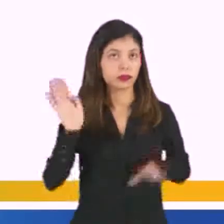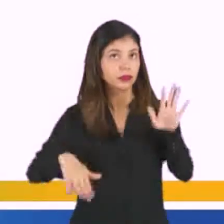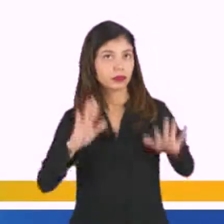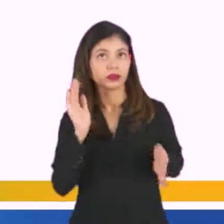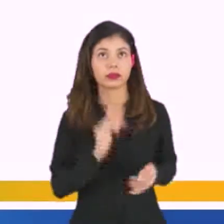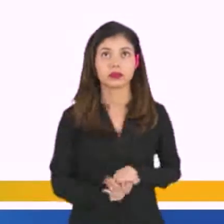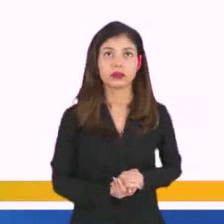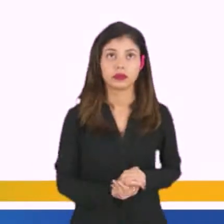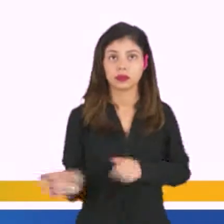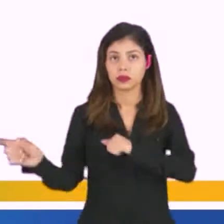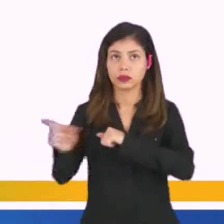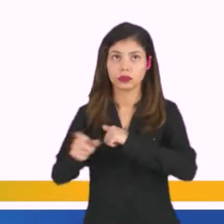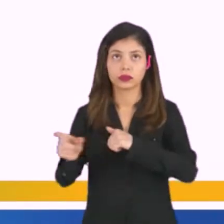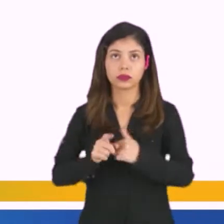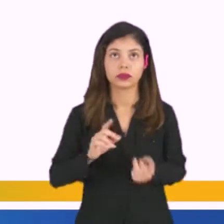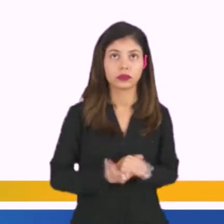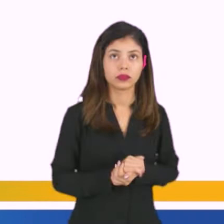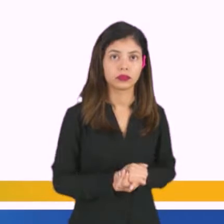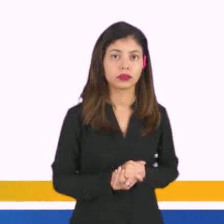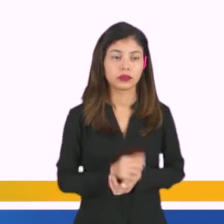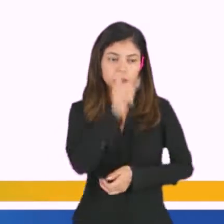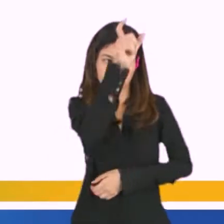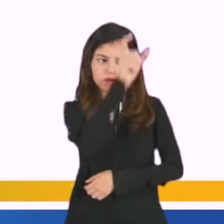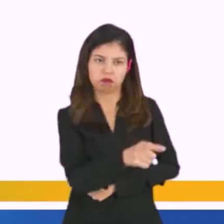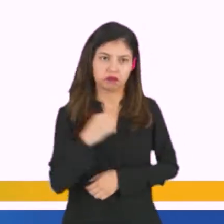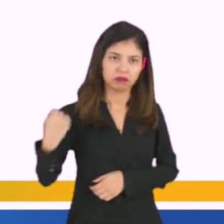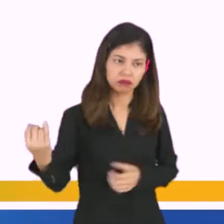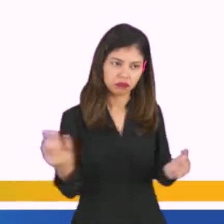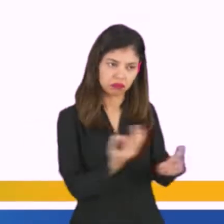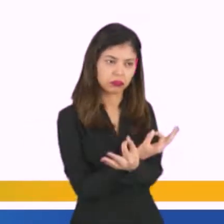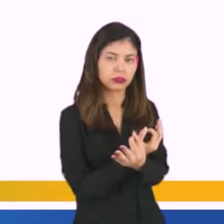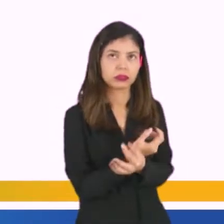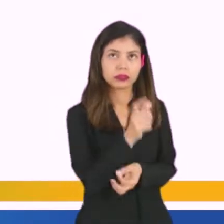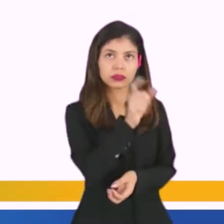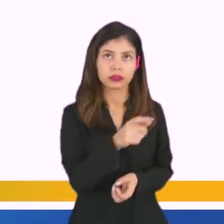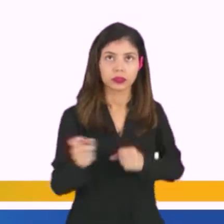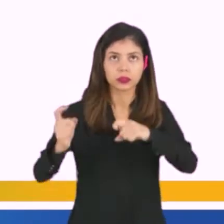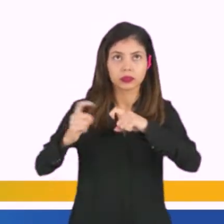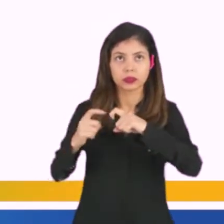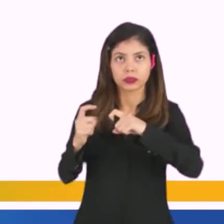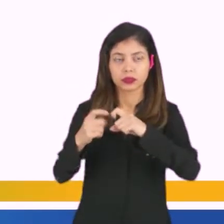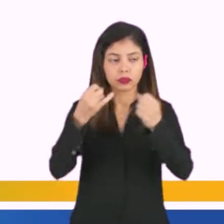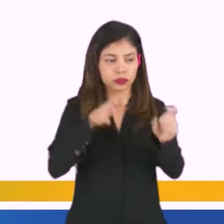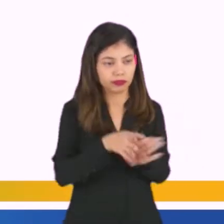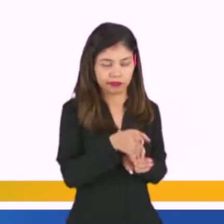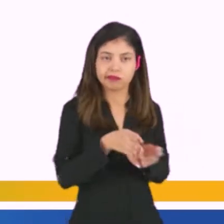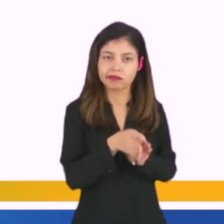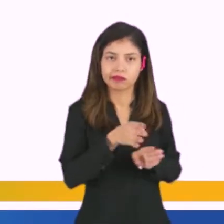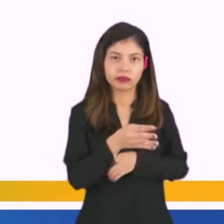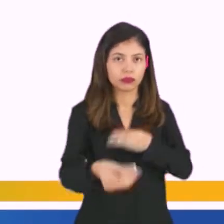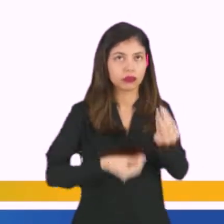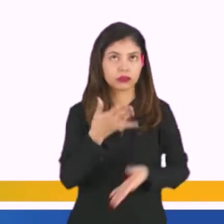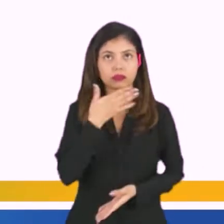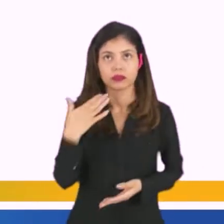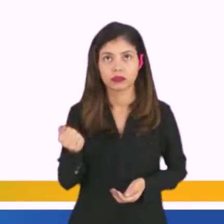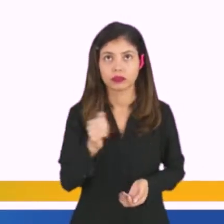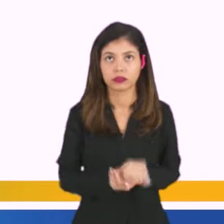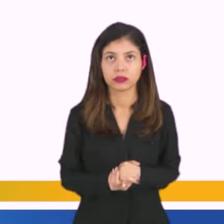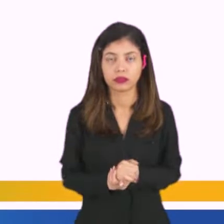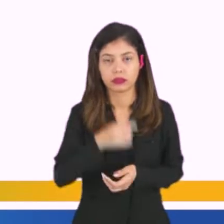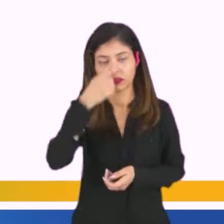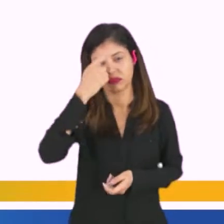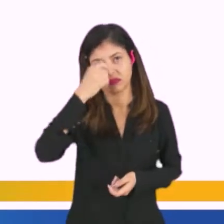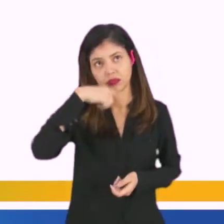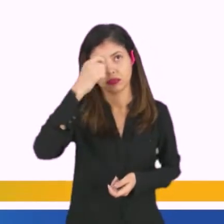Às vezes, o sujeito é realmente um modelo, como um médico dando conselhos sobre como melhorar de uma gripe